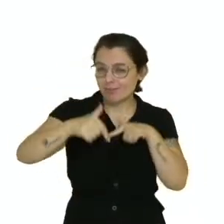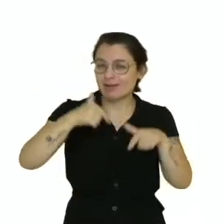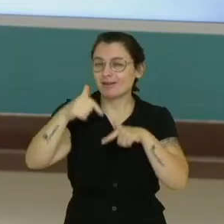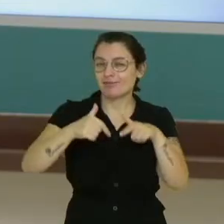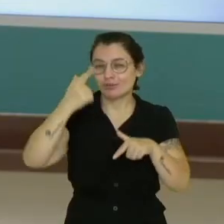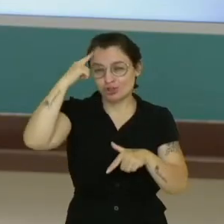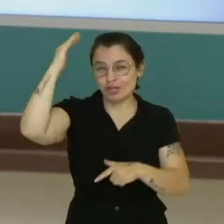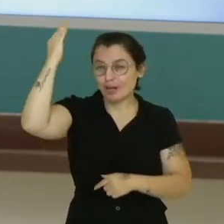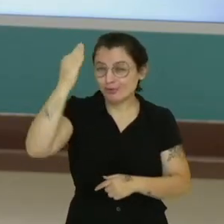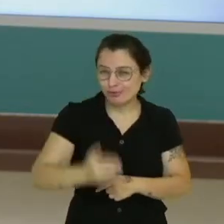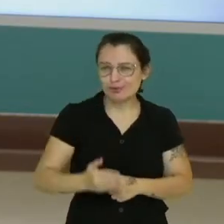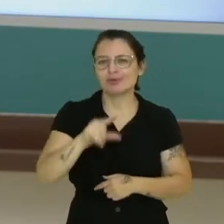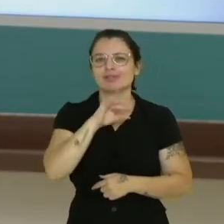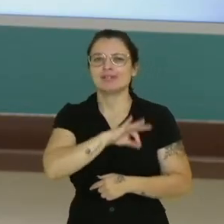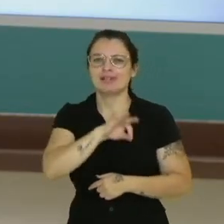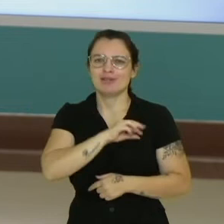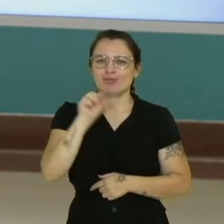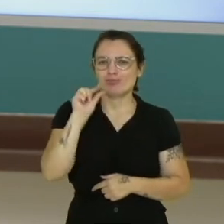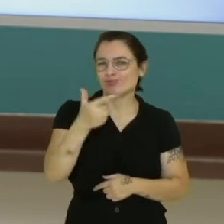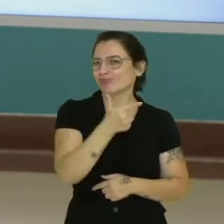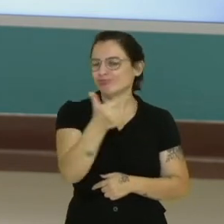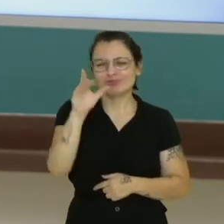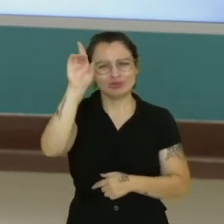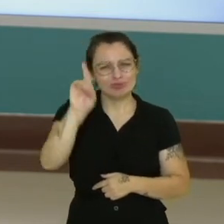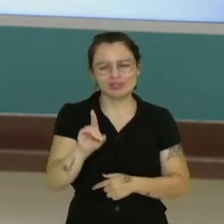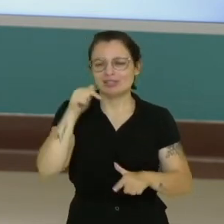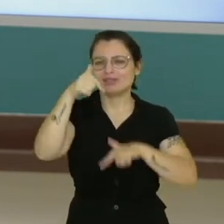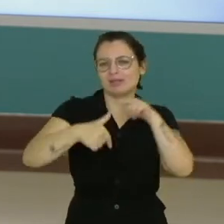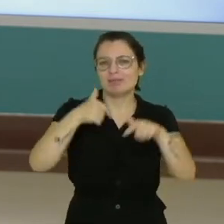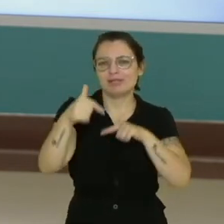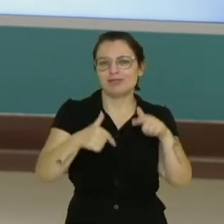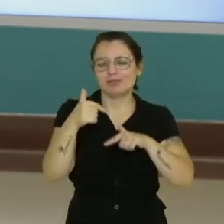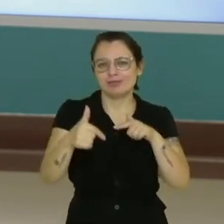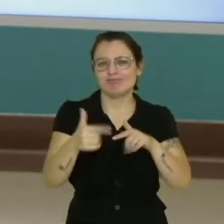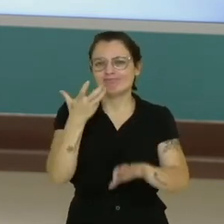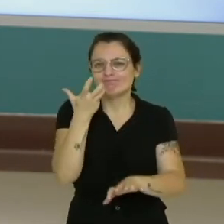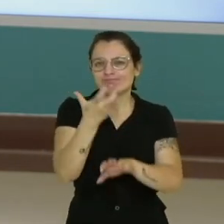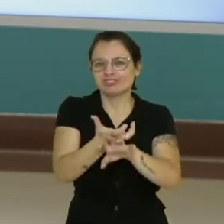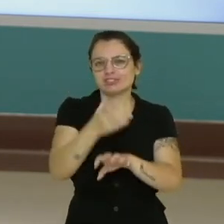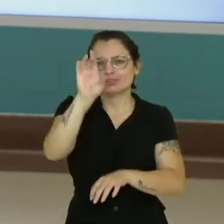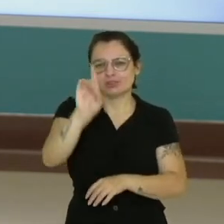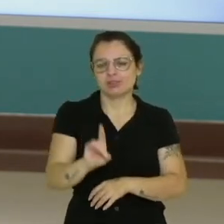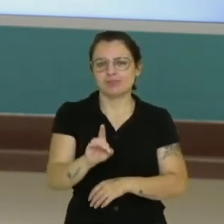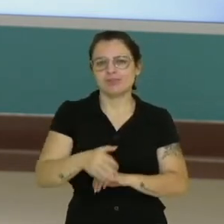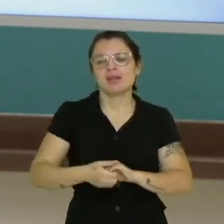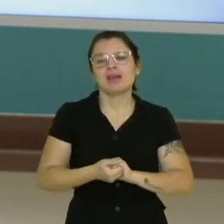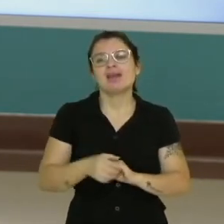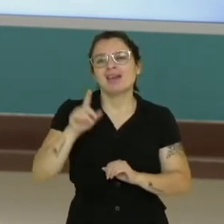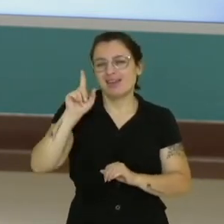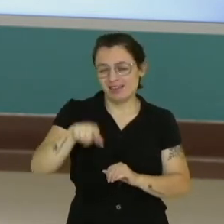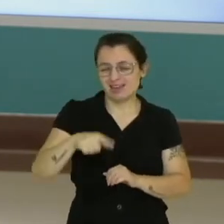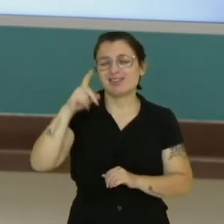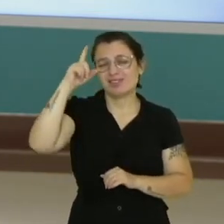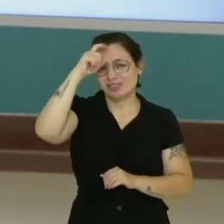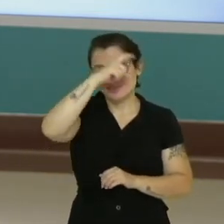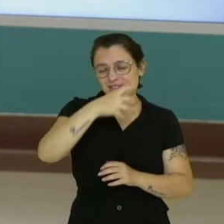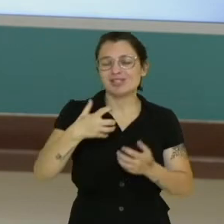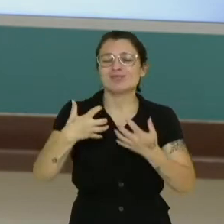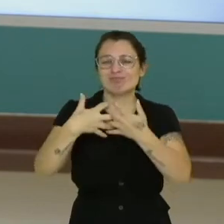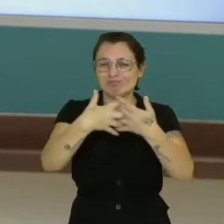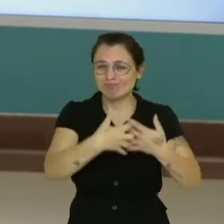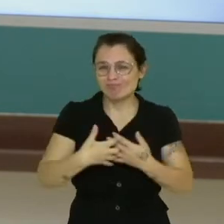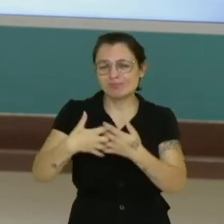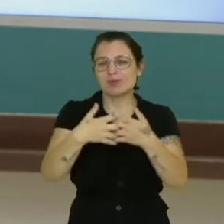e sem direitos trabalhistas nenhum. E não existia esses direitos. Então, era uma condição bastante complicada para o